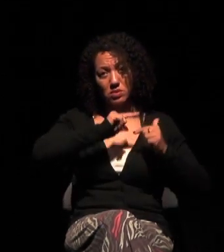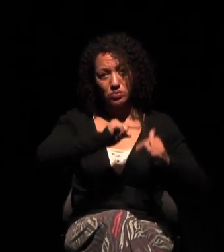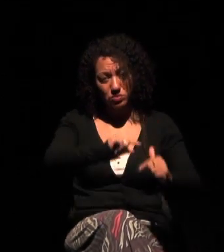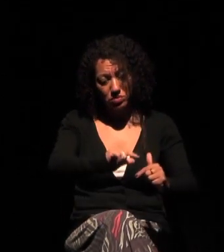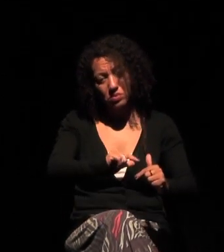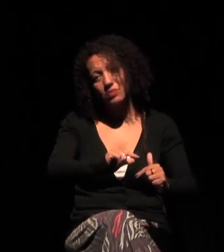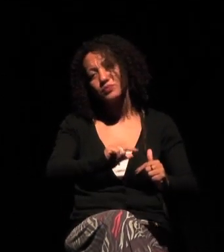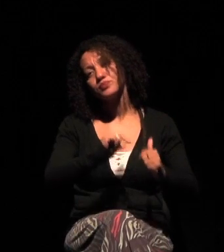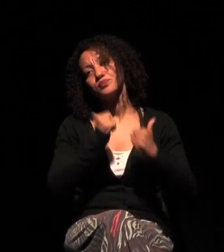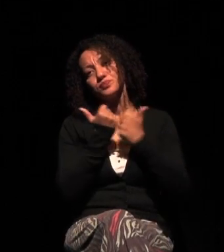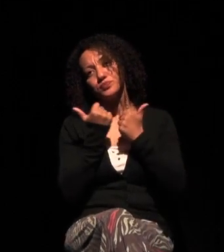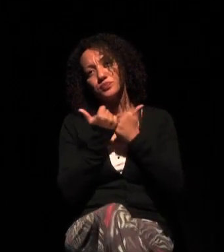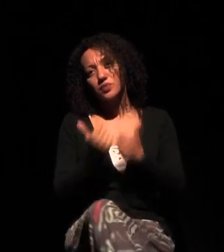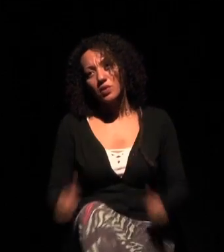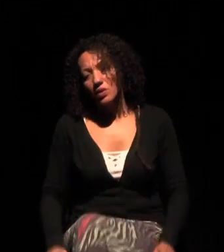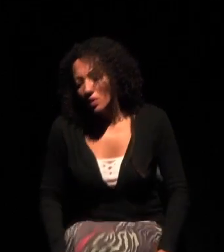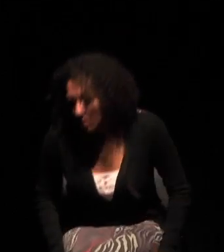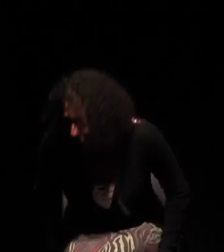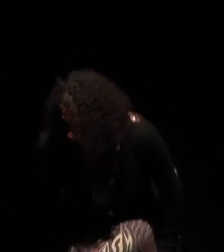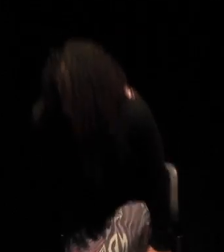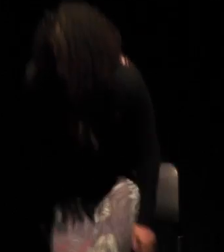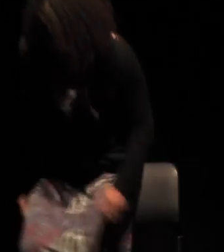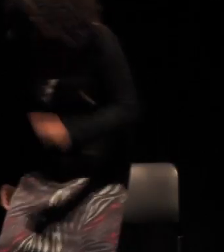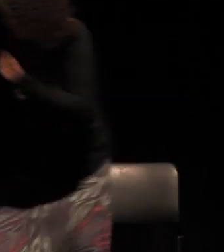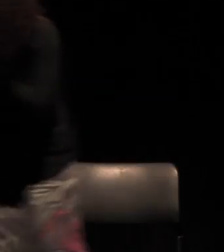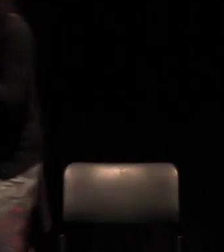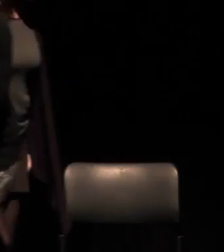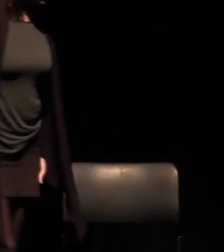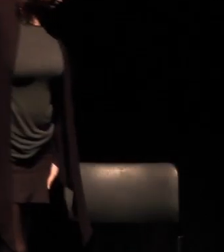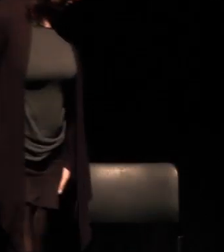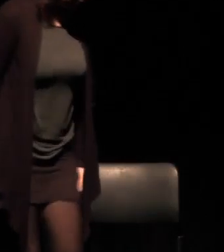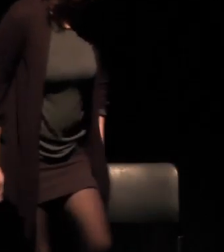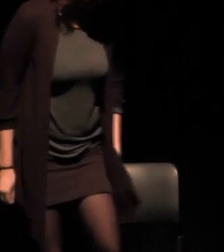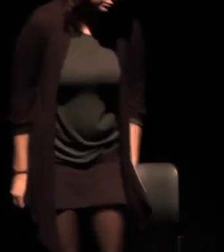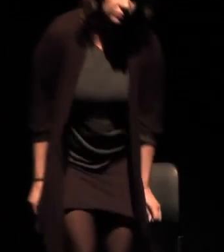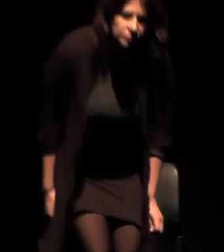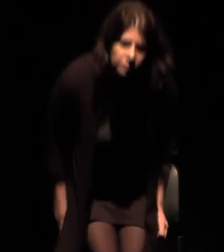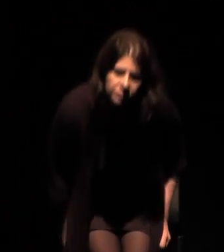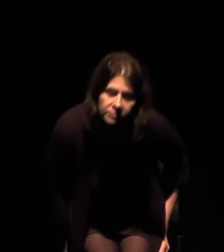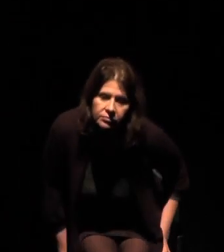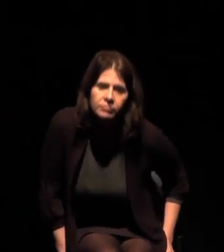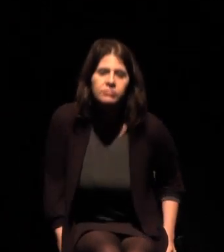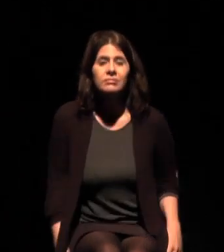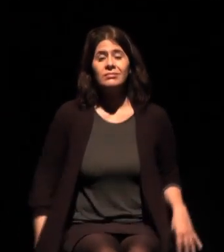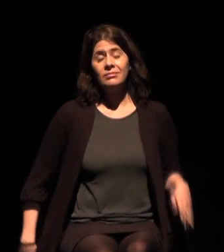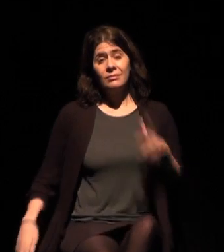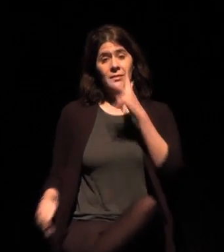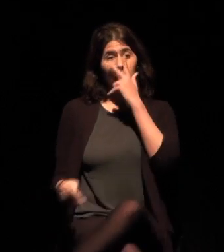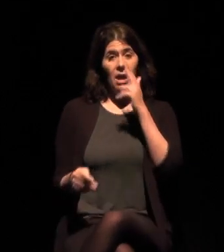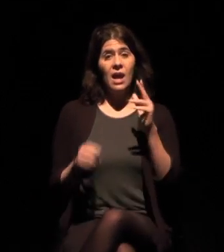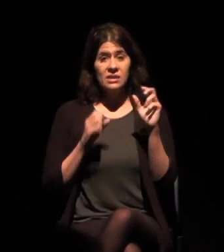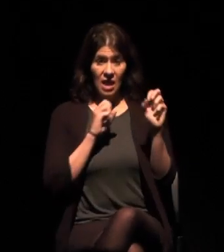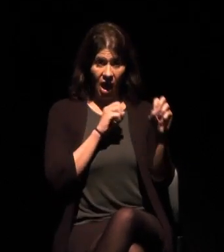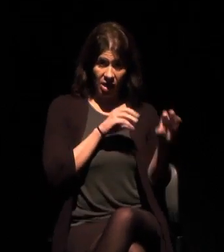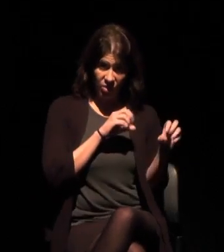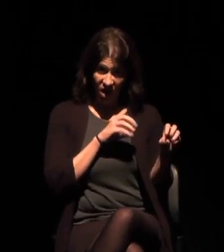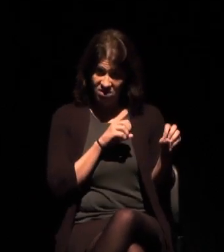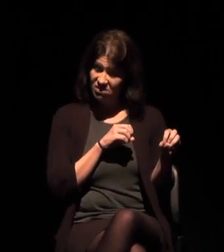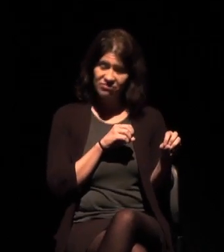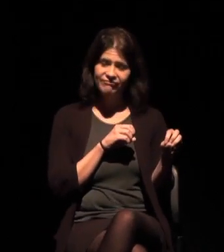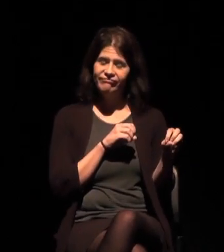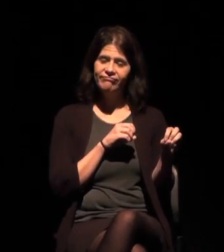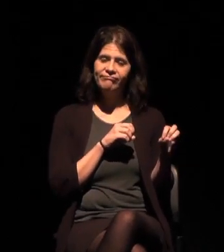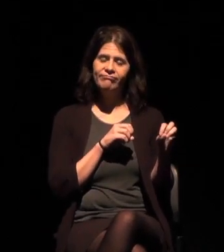educação de tecido facto tem produzido da educação eu creio que um pouco por todo o mundo